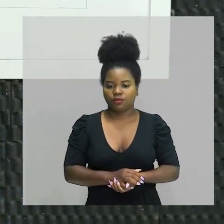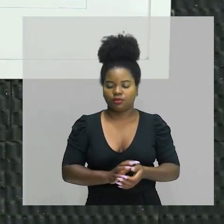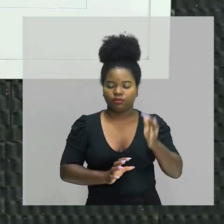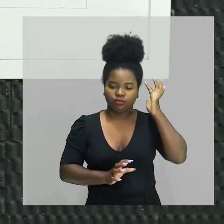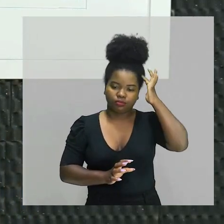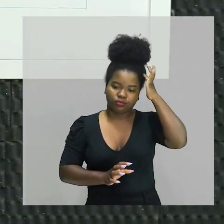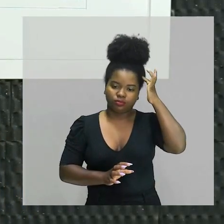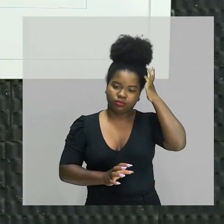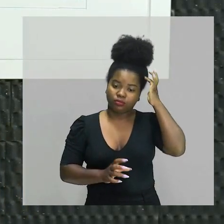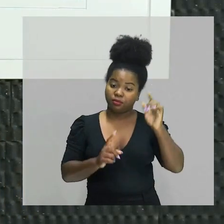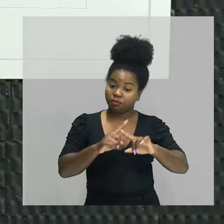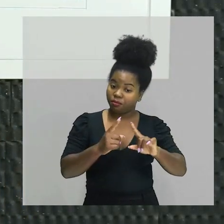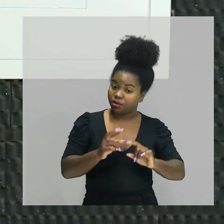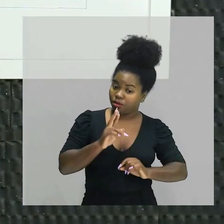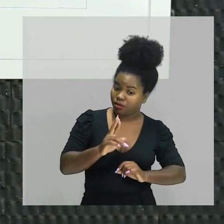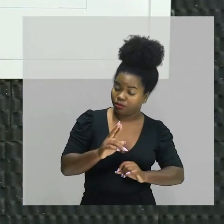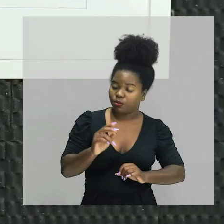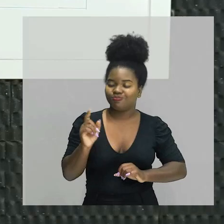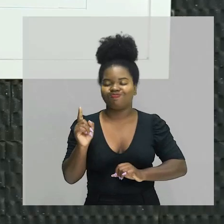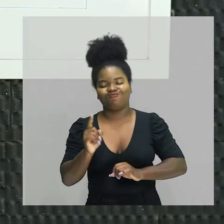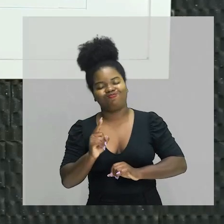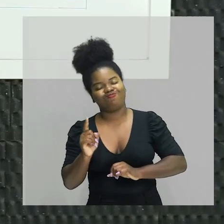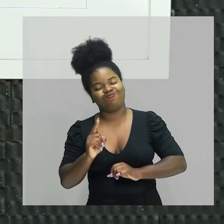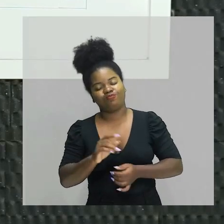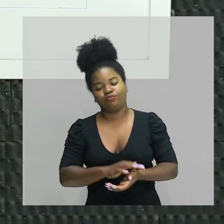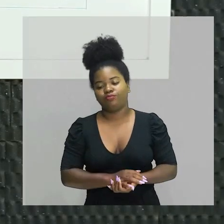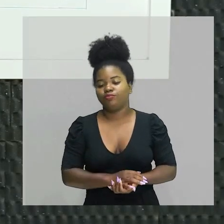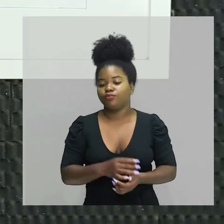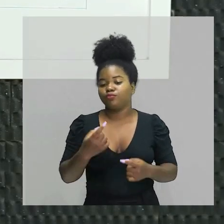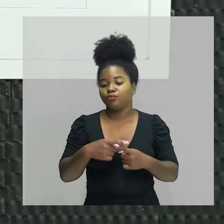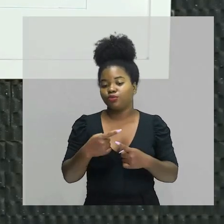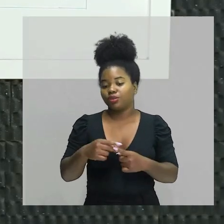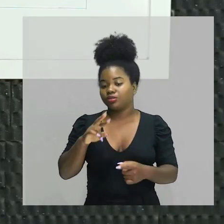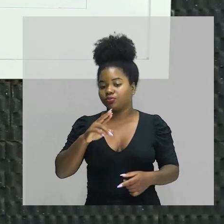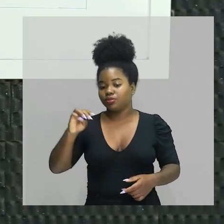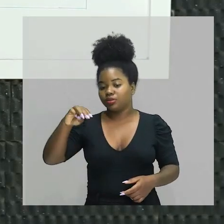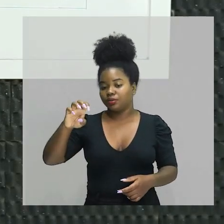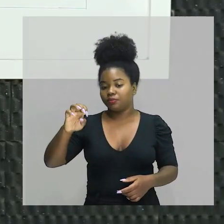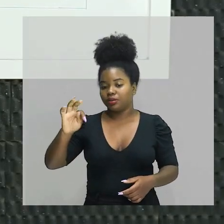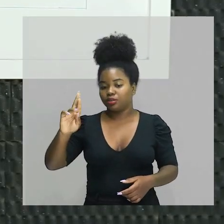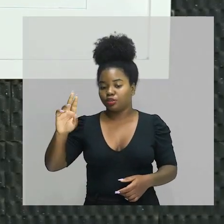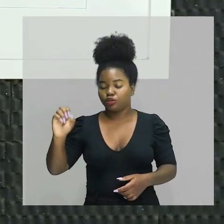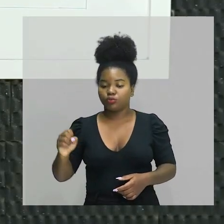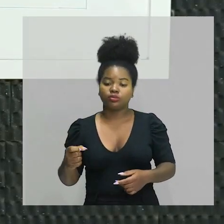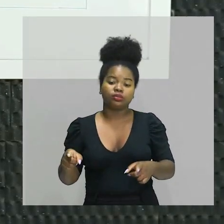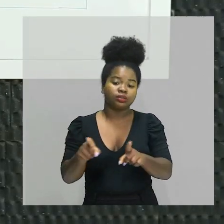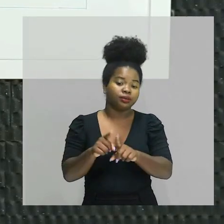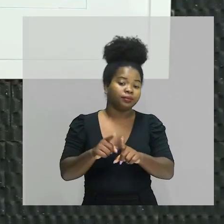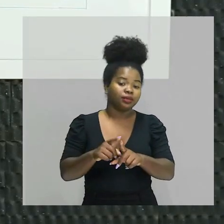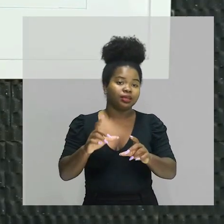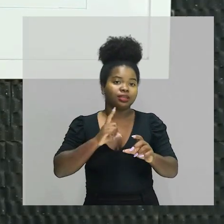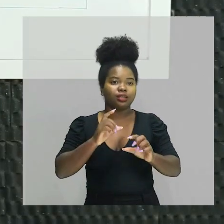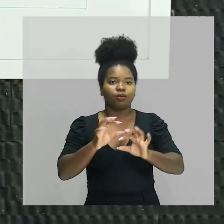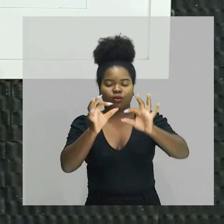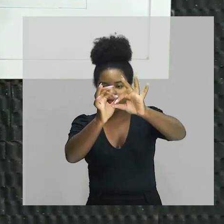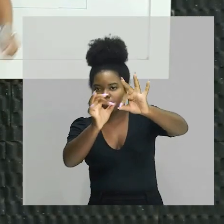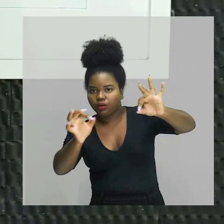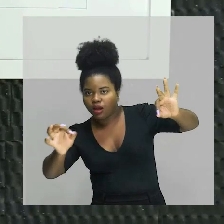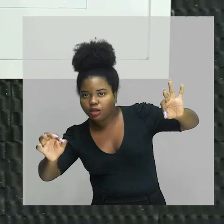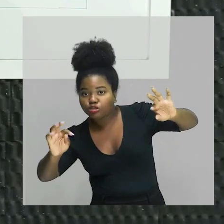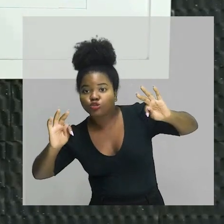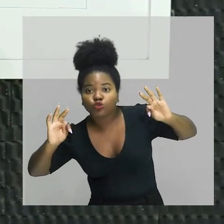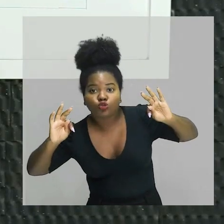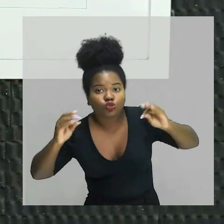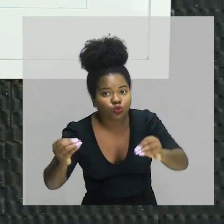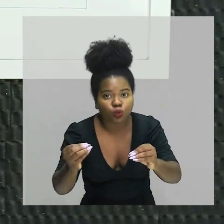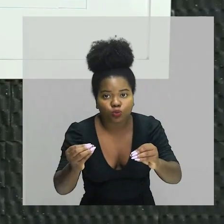Beleza? Mas essa é a resposta? Não. Primeiro que a resposta está em metros. Tá? Segundo, ele quer o tamanho do corrimão inteiro.